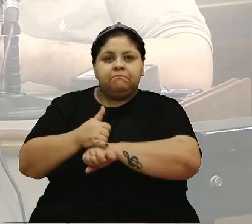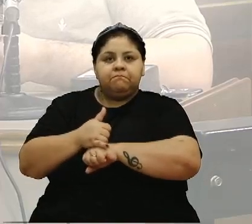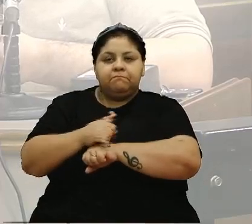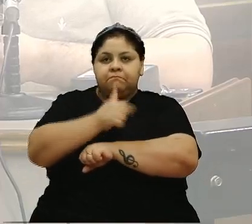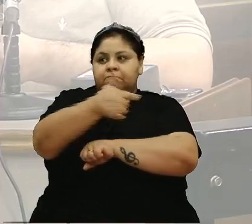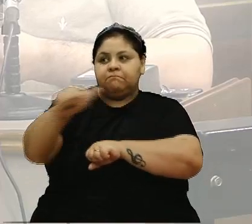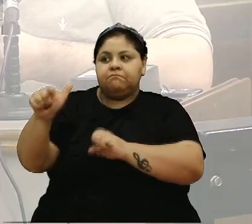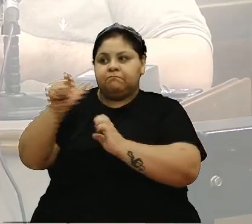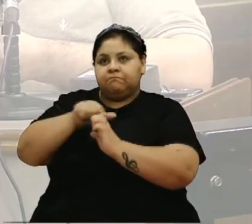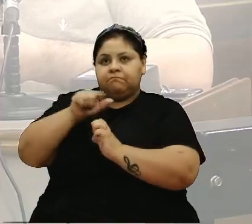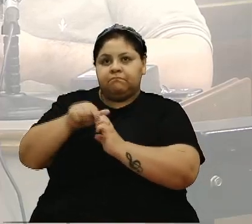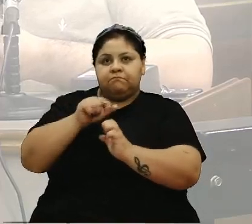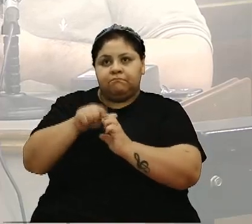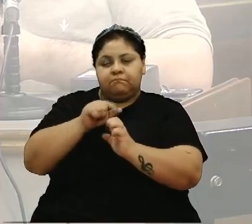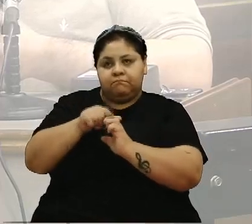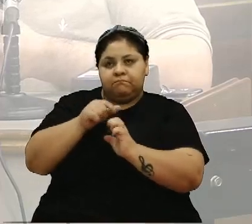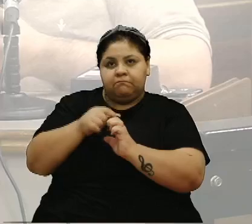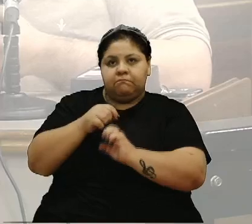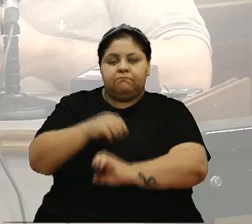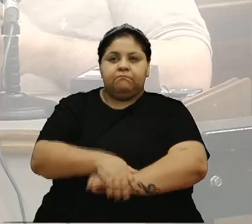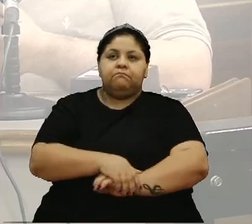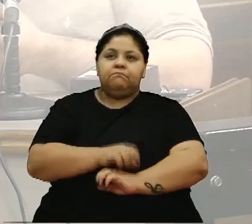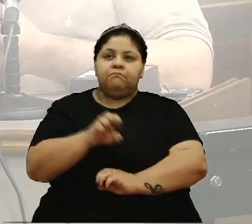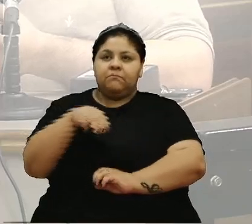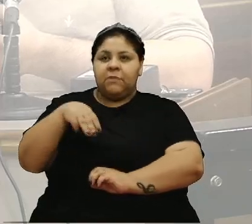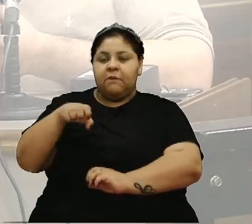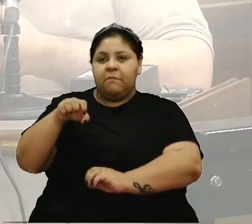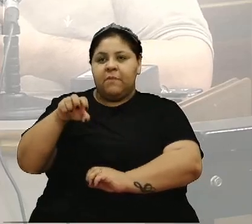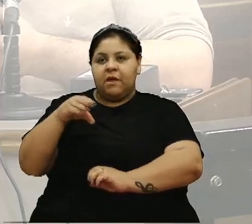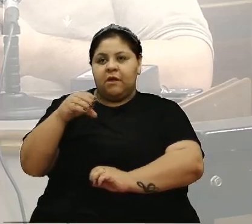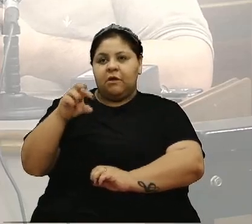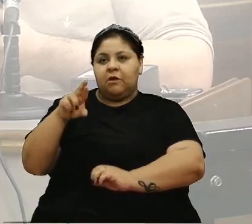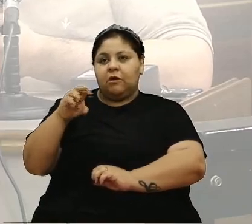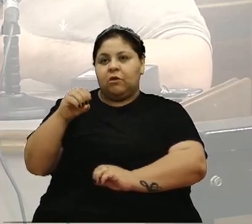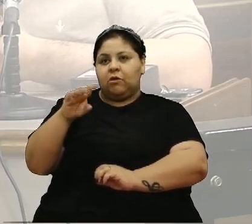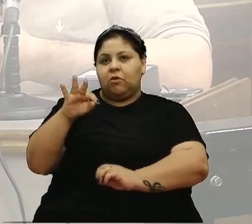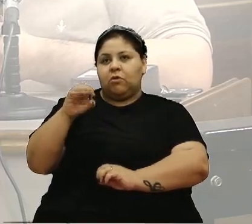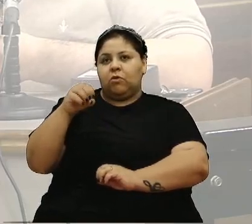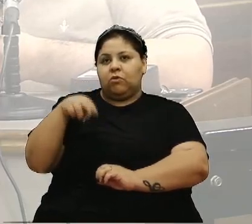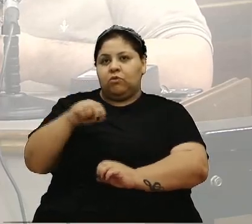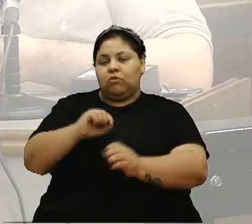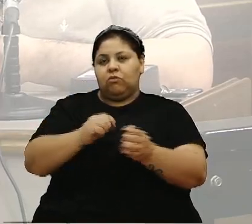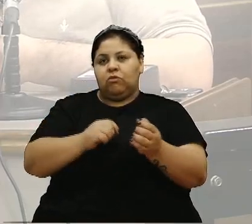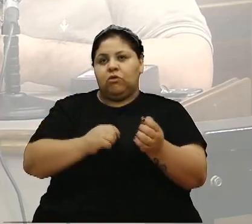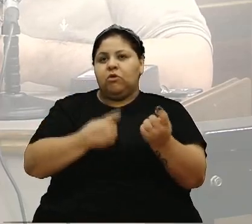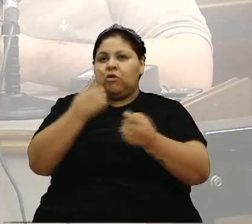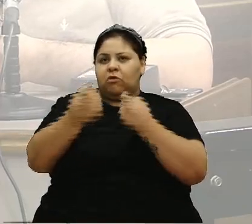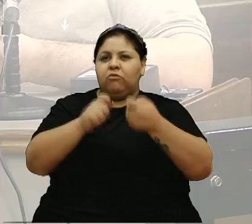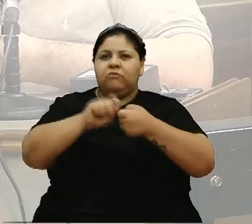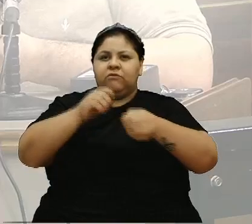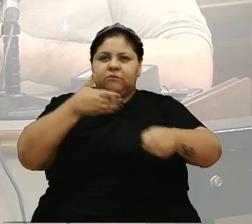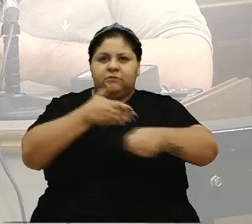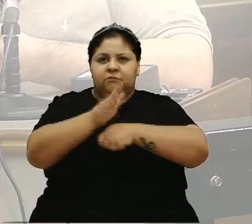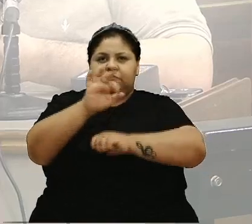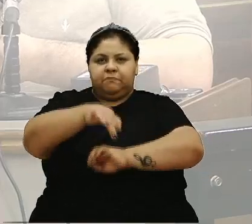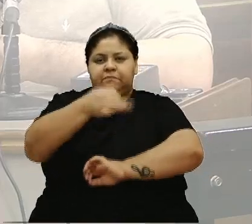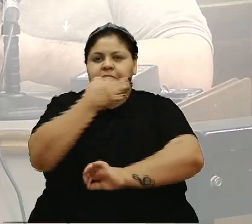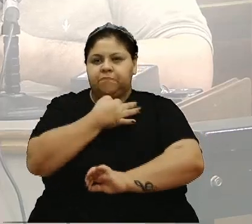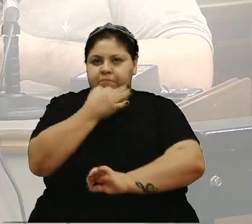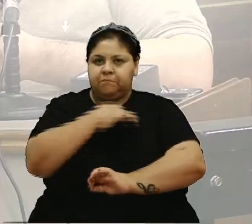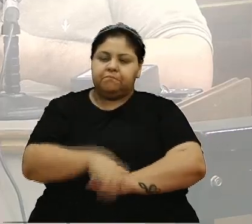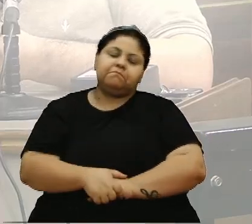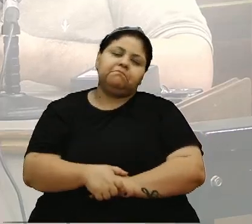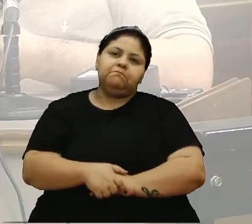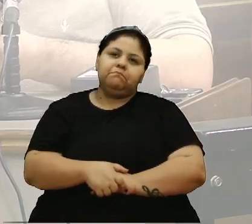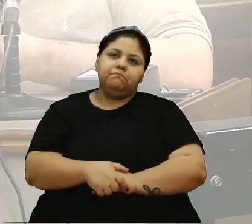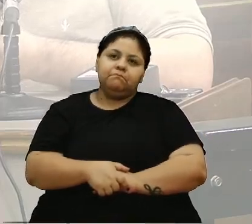outras empresas como Imecotron, Aço Latina, Fazenda Casa Branca, Ibel e algumas que fazem parte do nosso município com